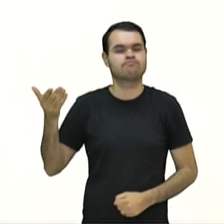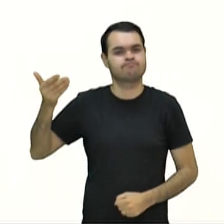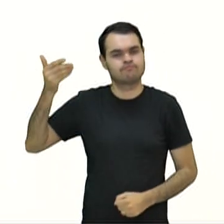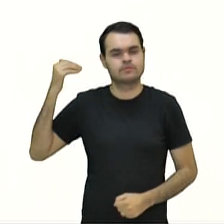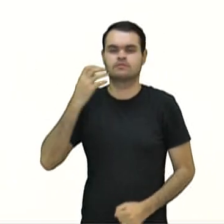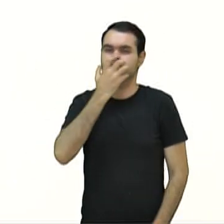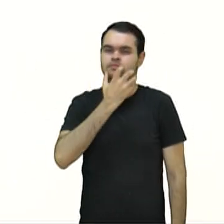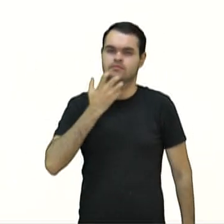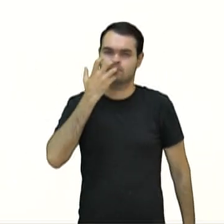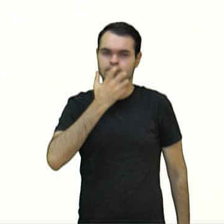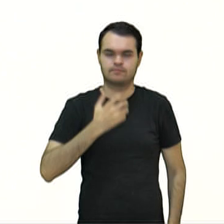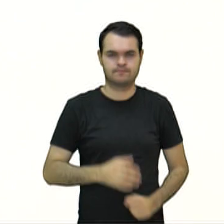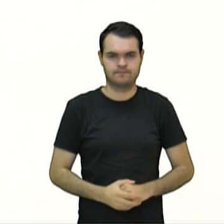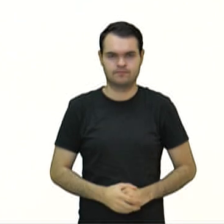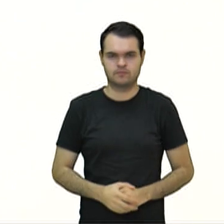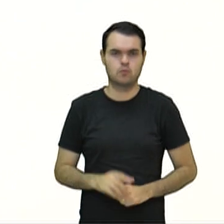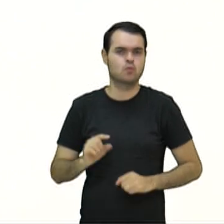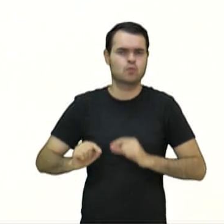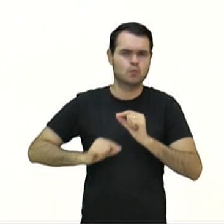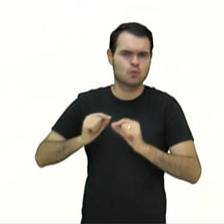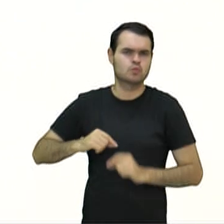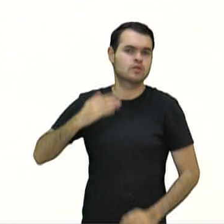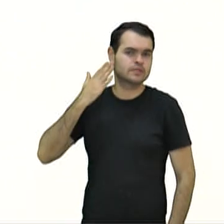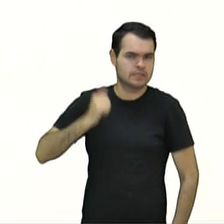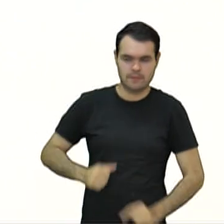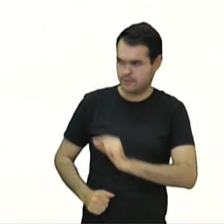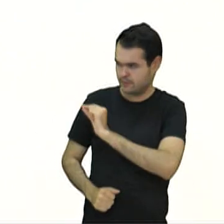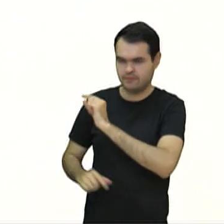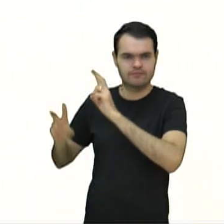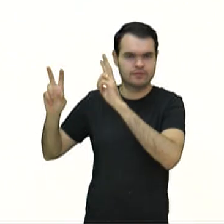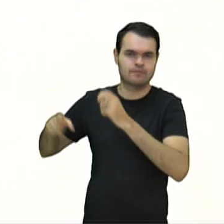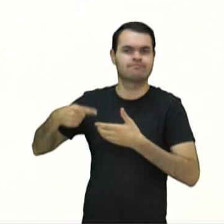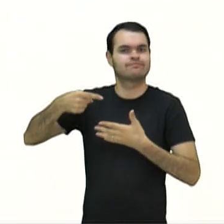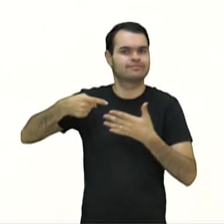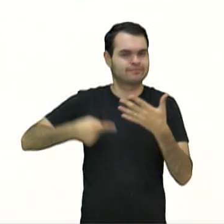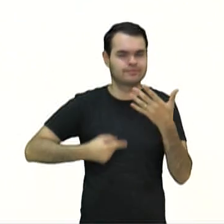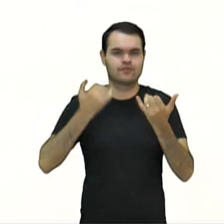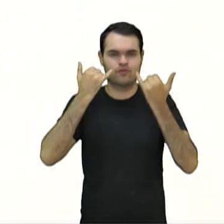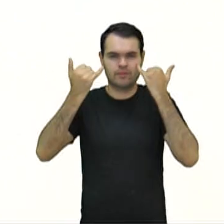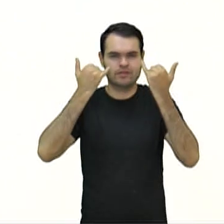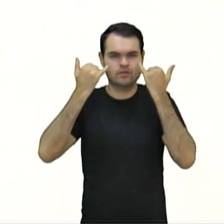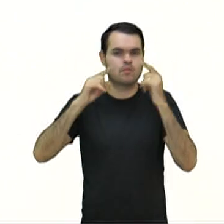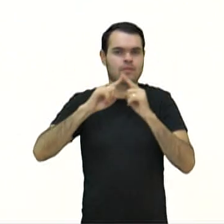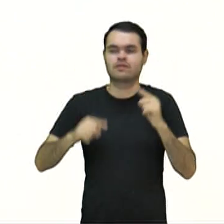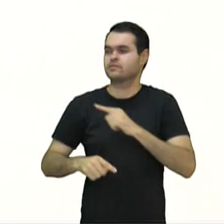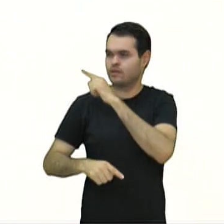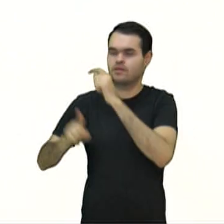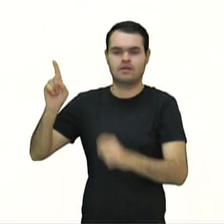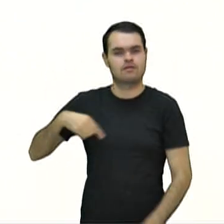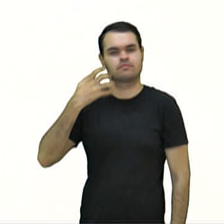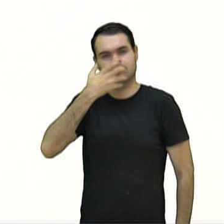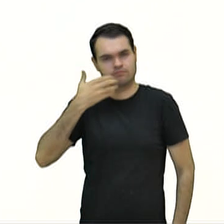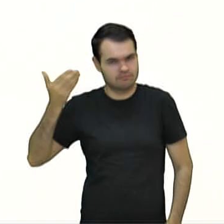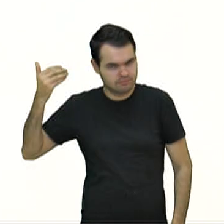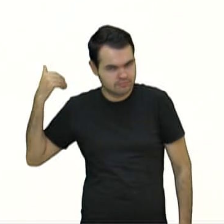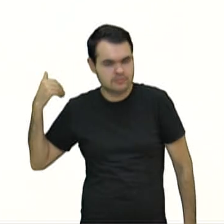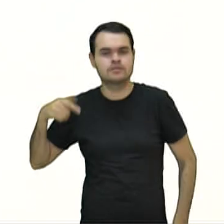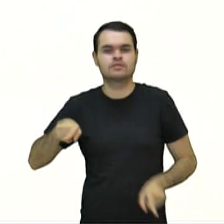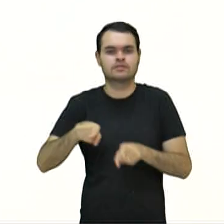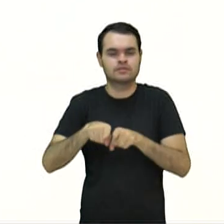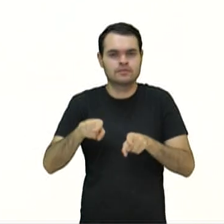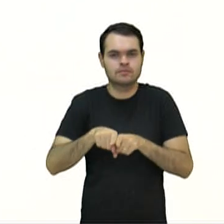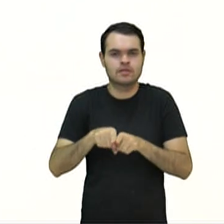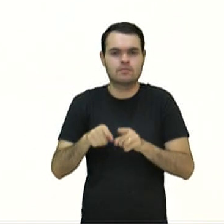cantor. E o que nós sabemos sobre ele? Aqui tem várias informações, mas que ele era um cantor. He was a singer from